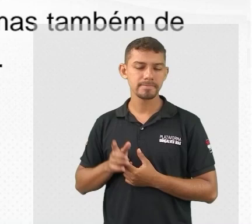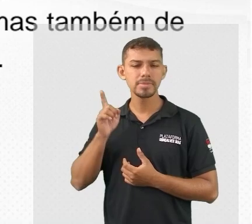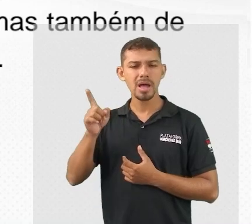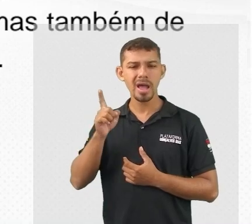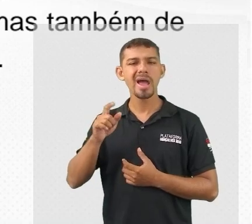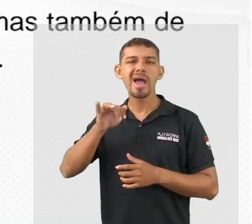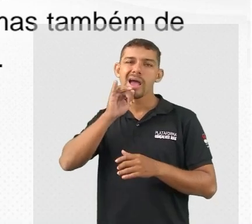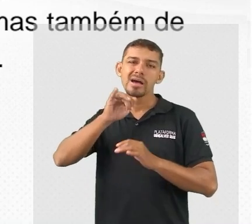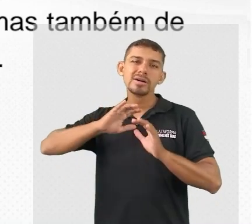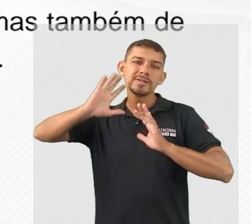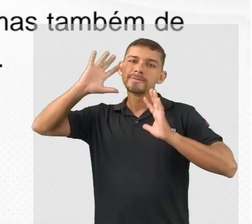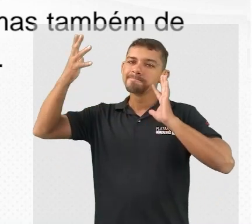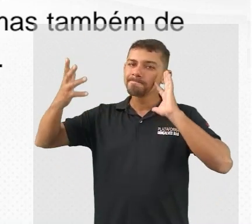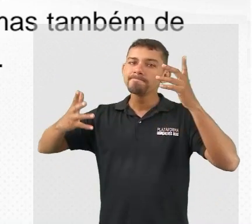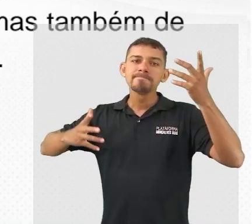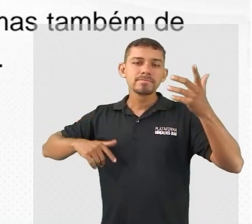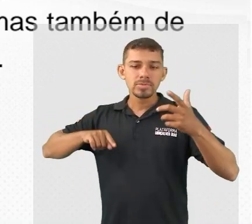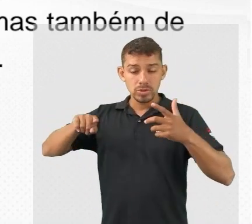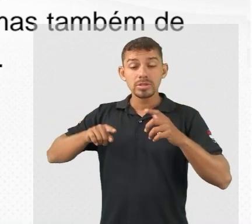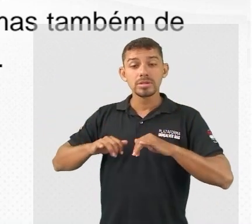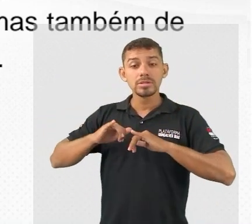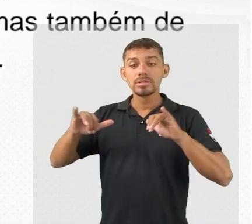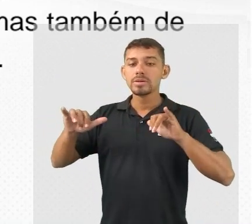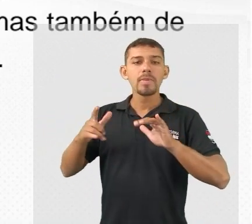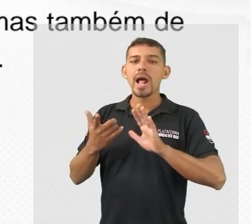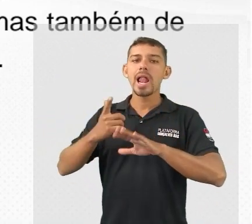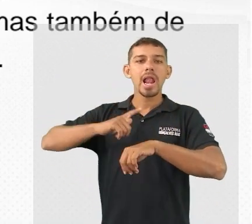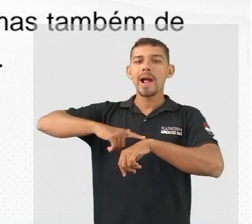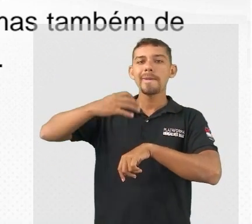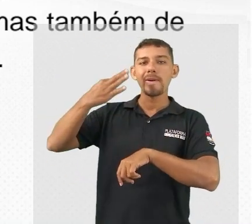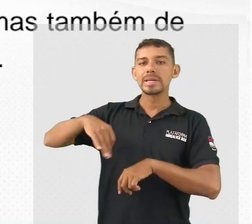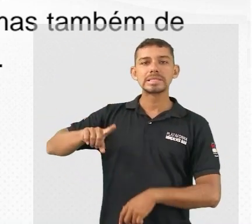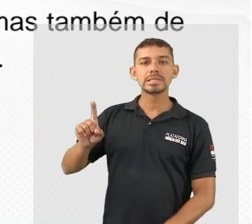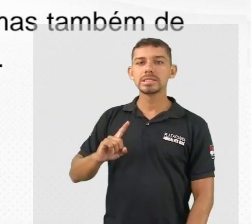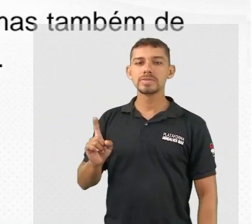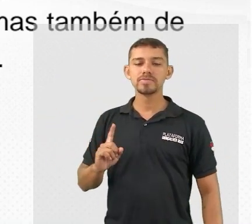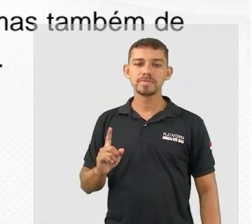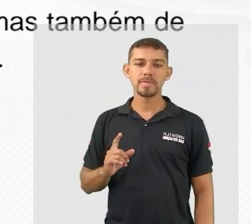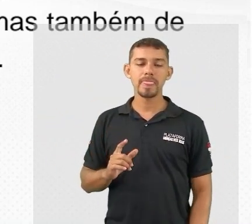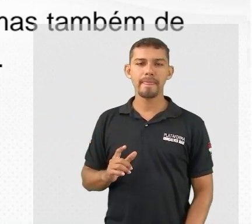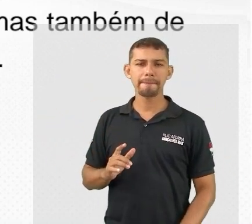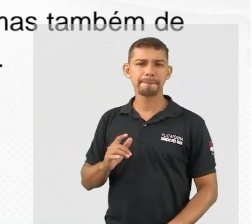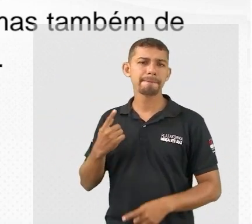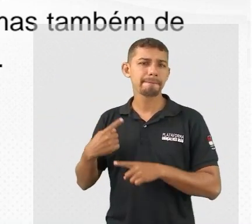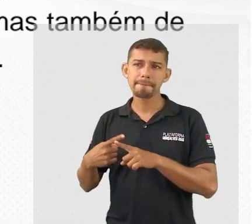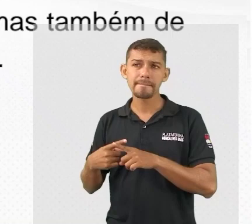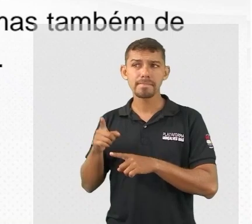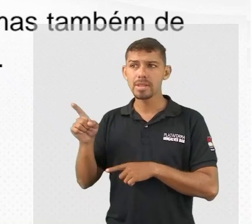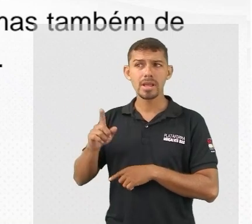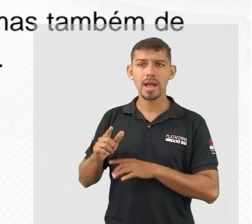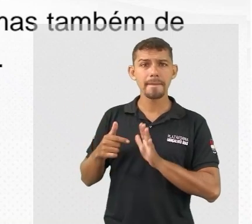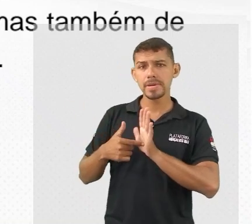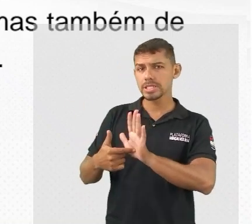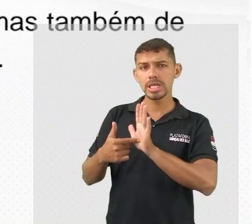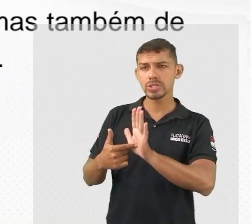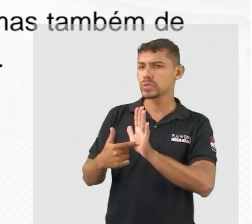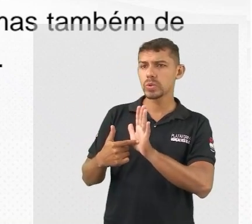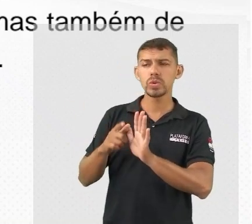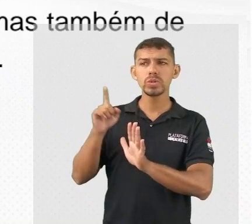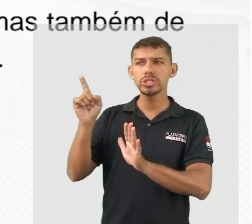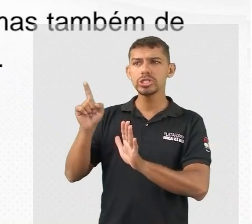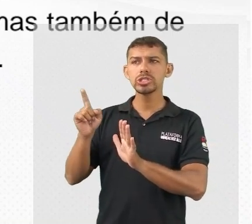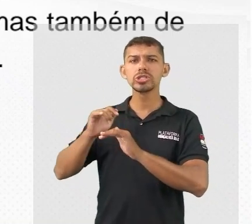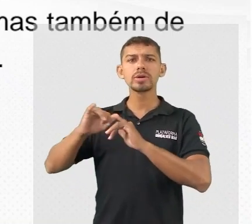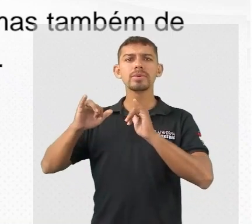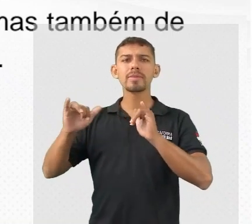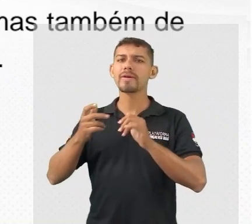a propaganda está acontecendo, mas sem ser um momento de propaganda. Então, é porque o apresentador de programa está ali falando e